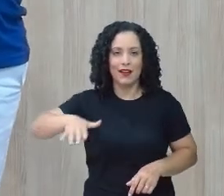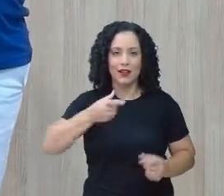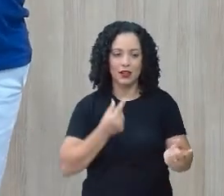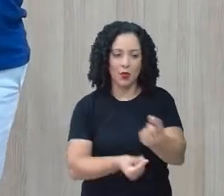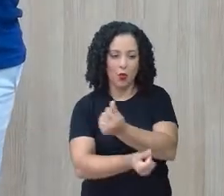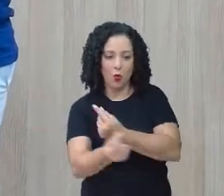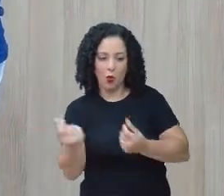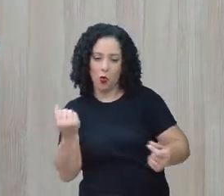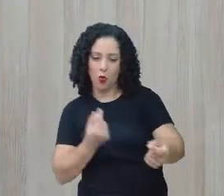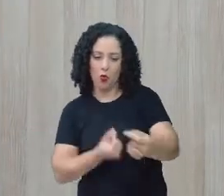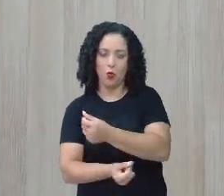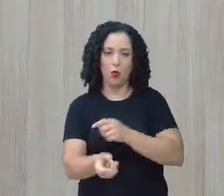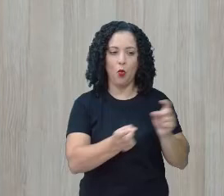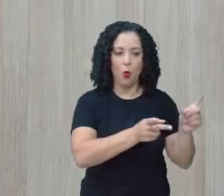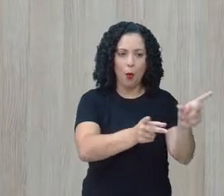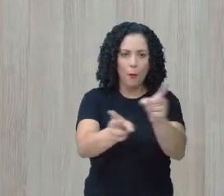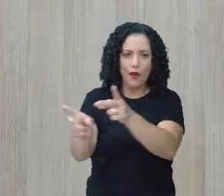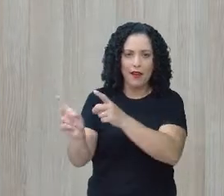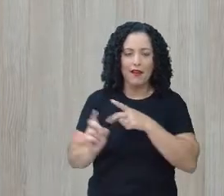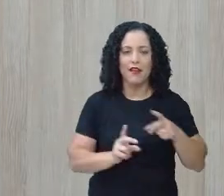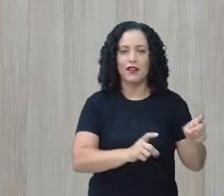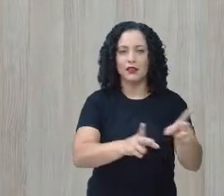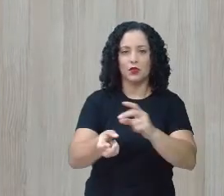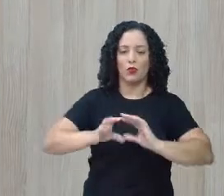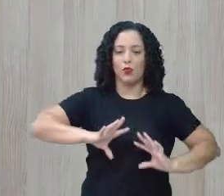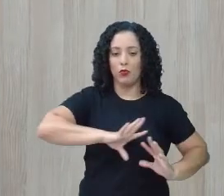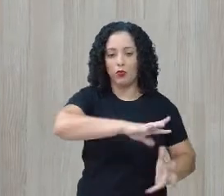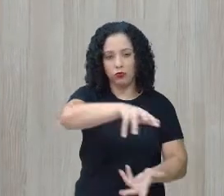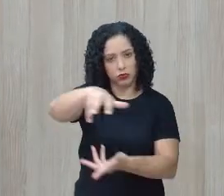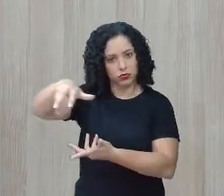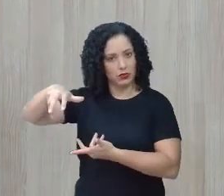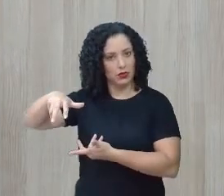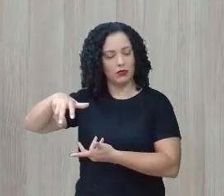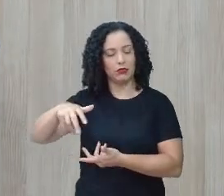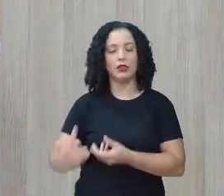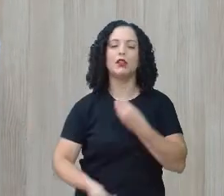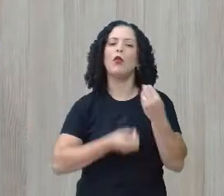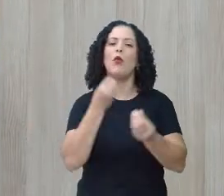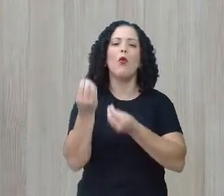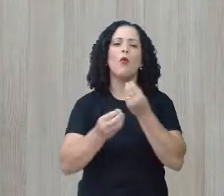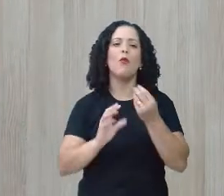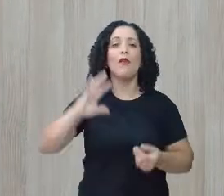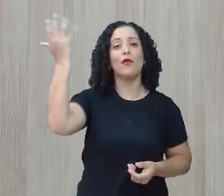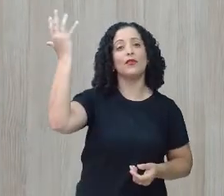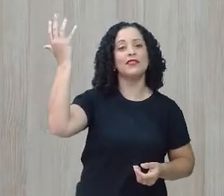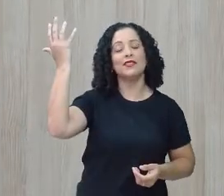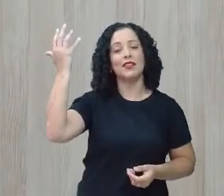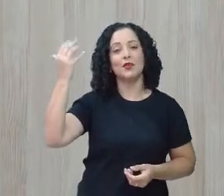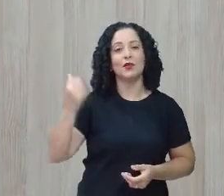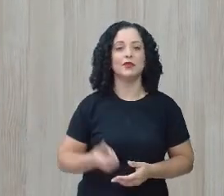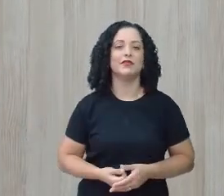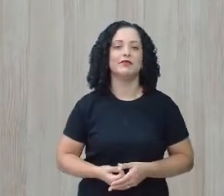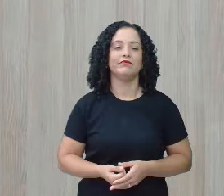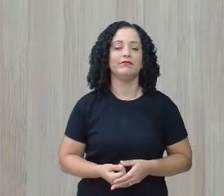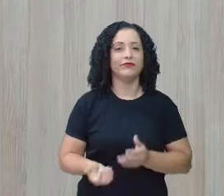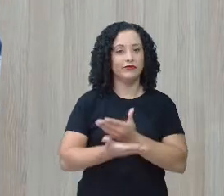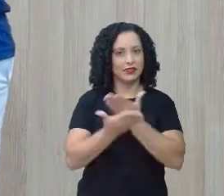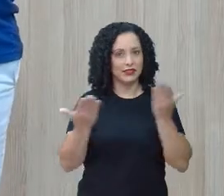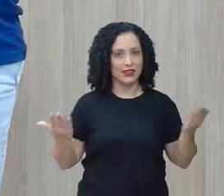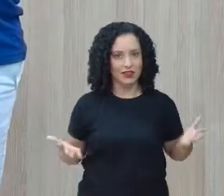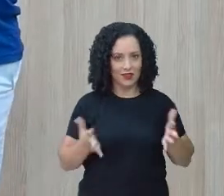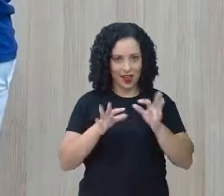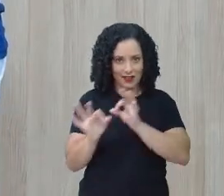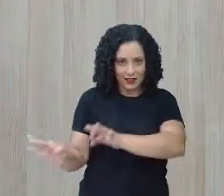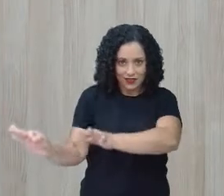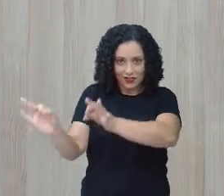comércio internacional. Então a gente vai tentar entender como é que isso aconteceu e se liga aí, acompanha